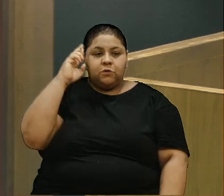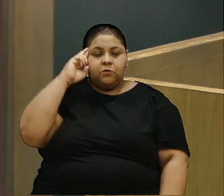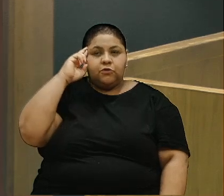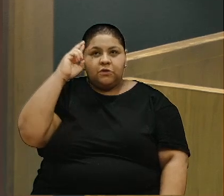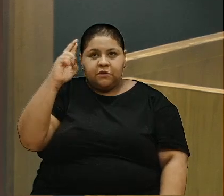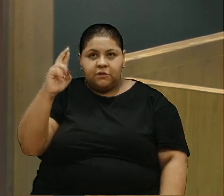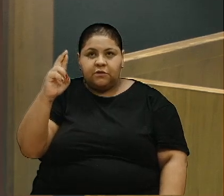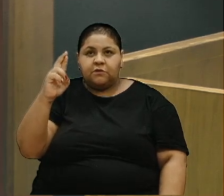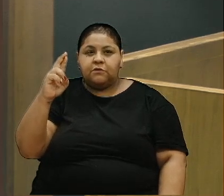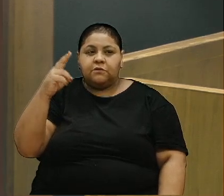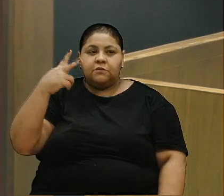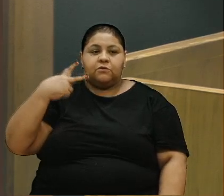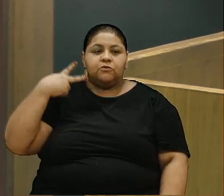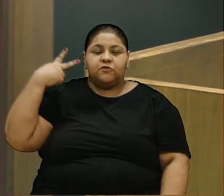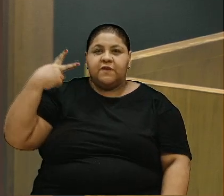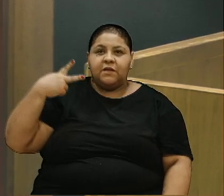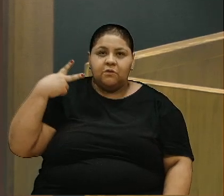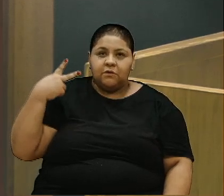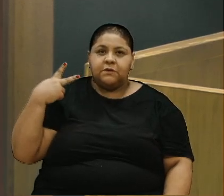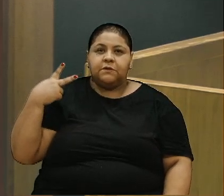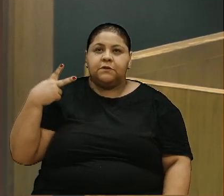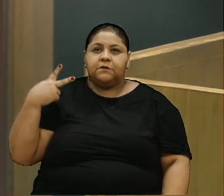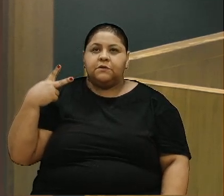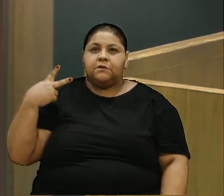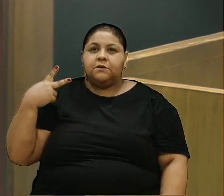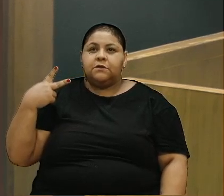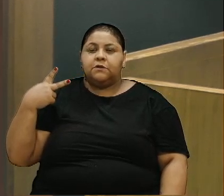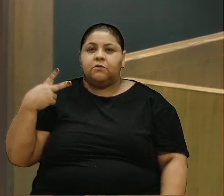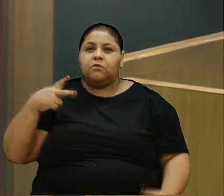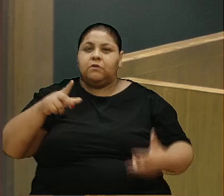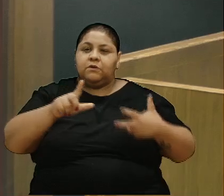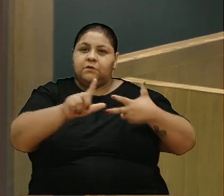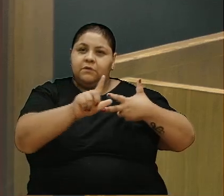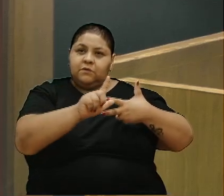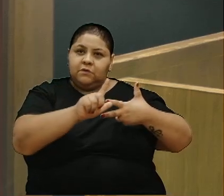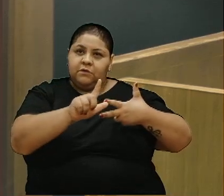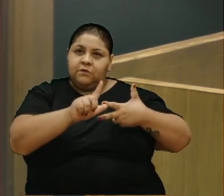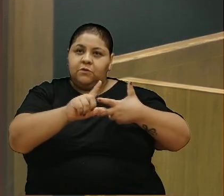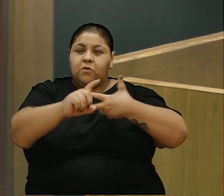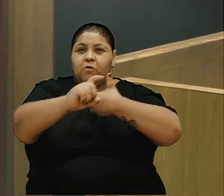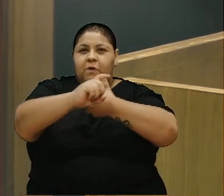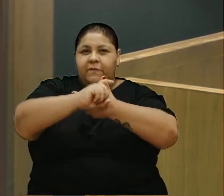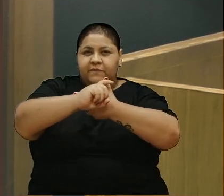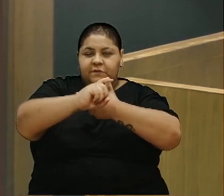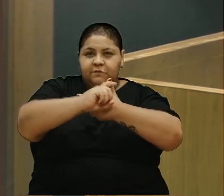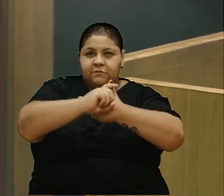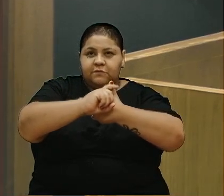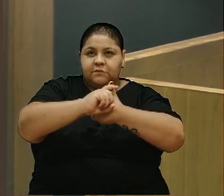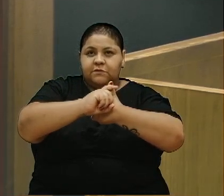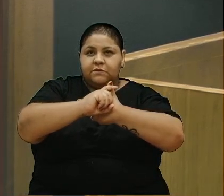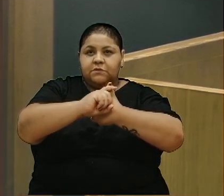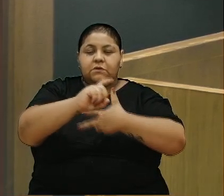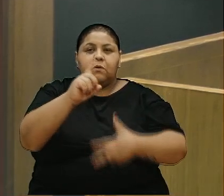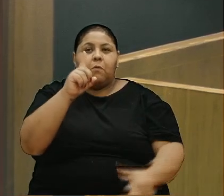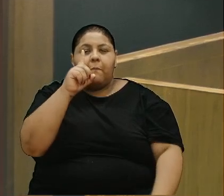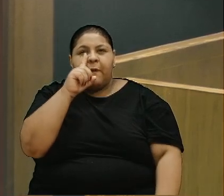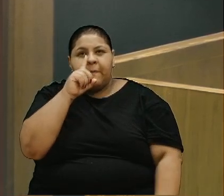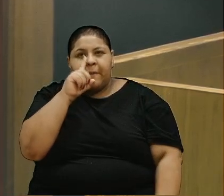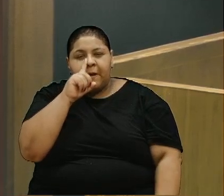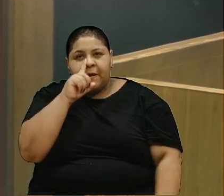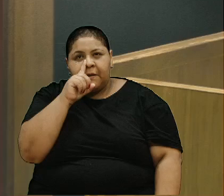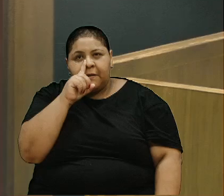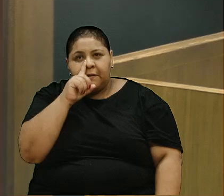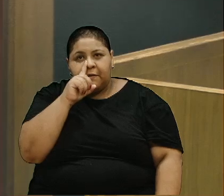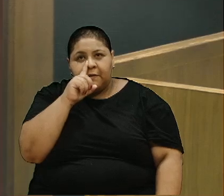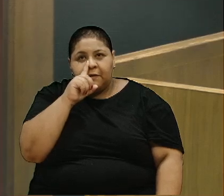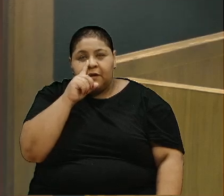diretores, são os vereadores, é o legislativo, é o executivo, são os pais, que